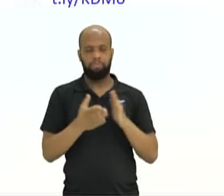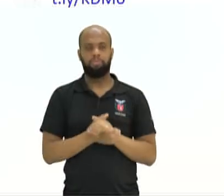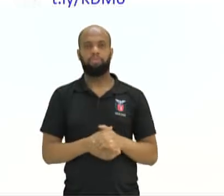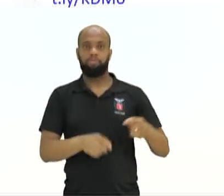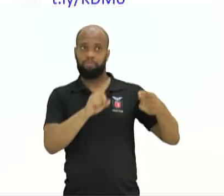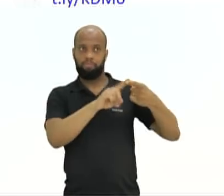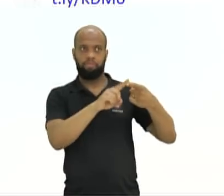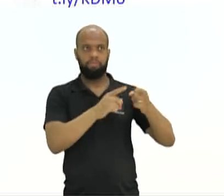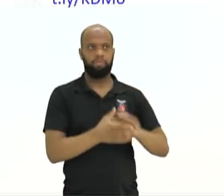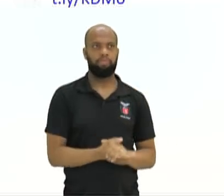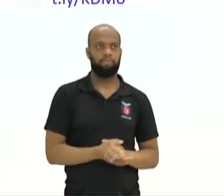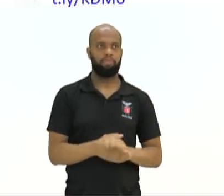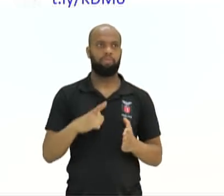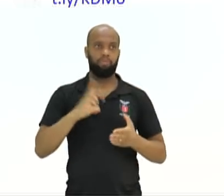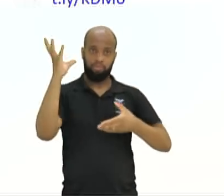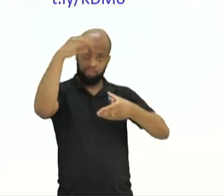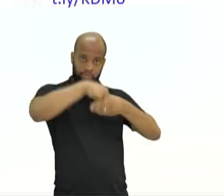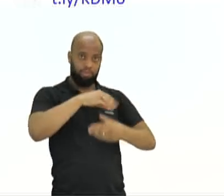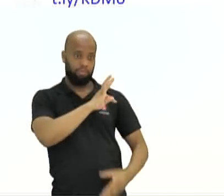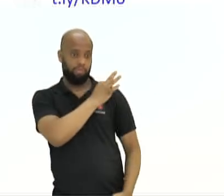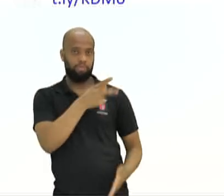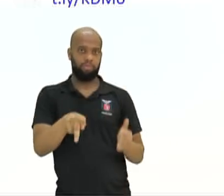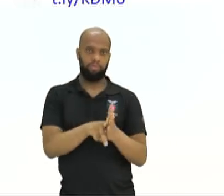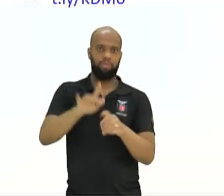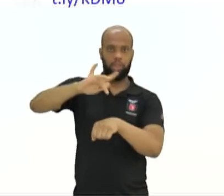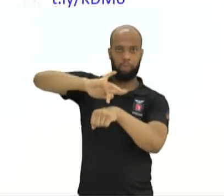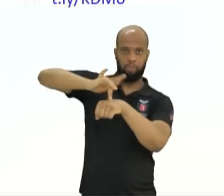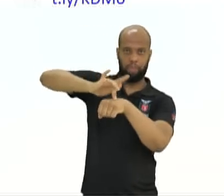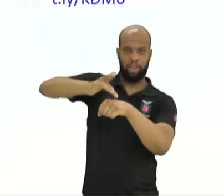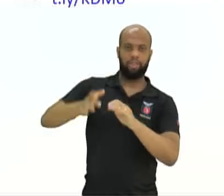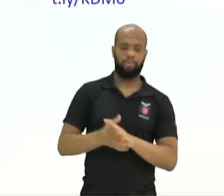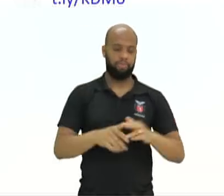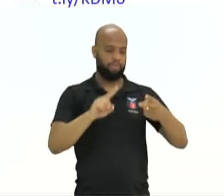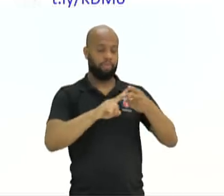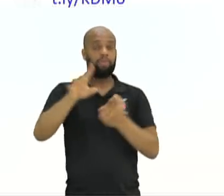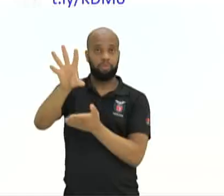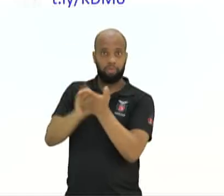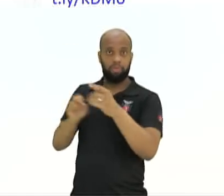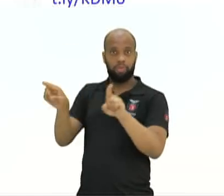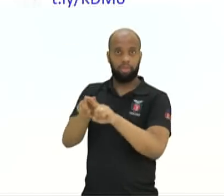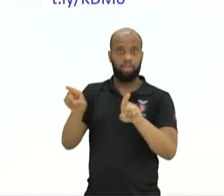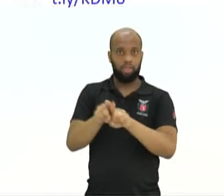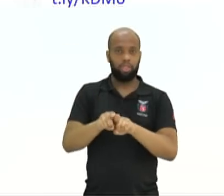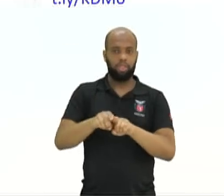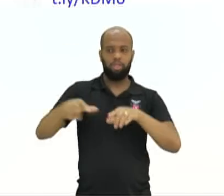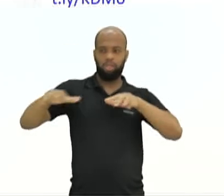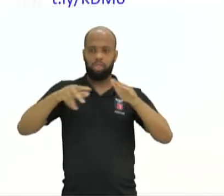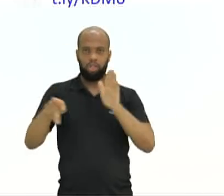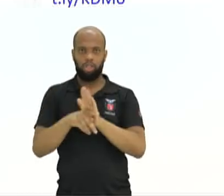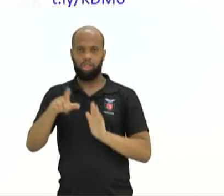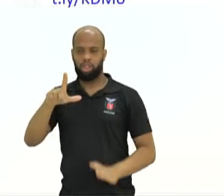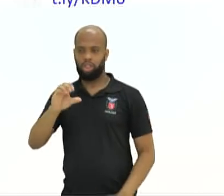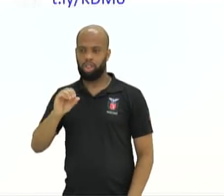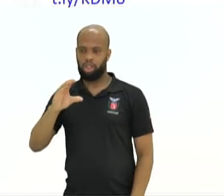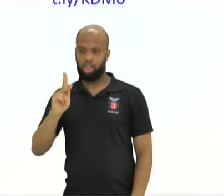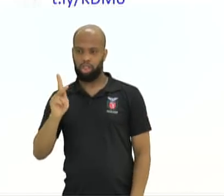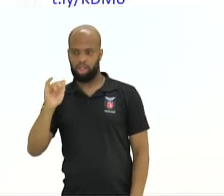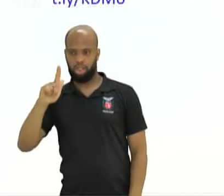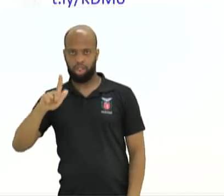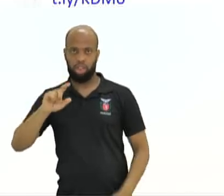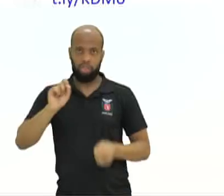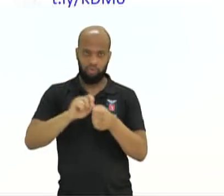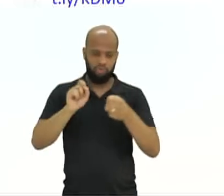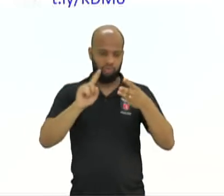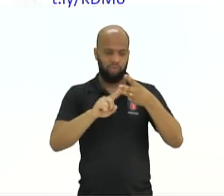alternativas? Incorporar técnicas do balé, copiar também movimentos do locking, executar o